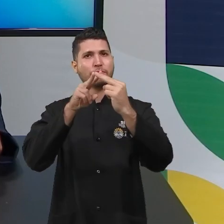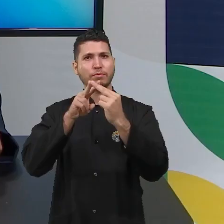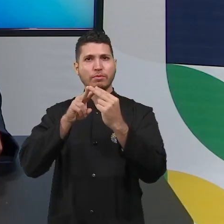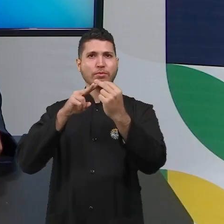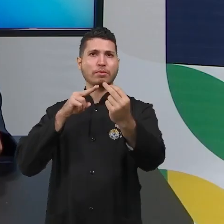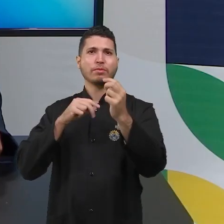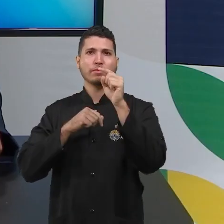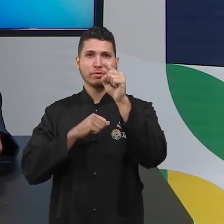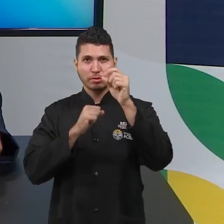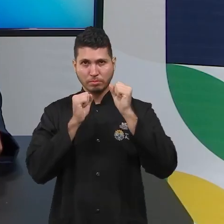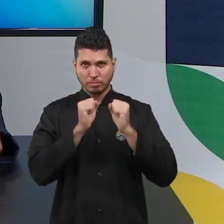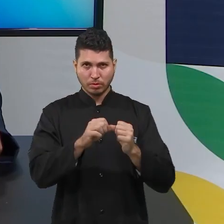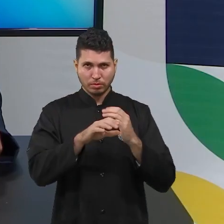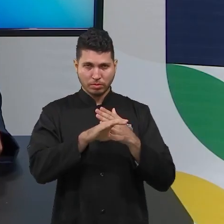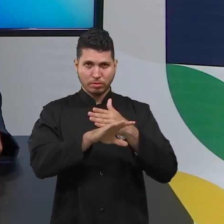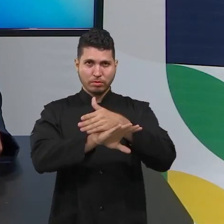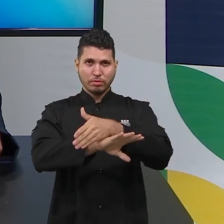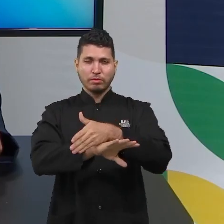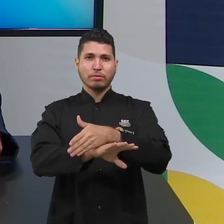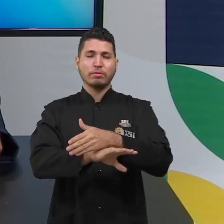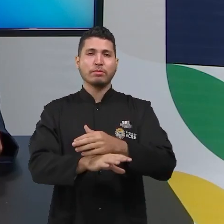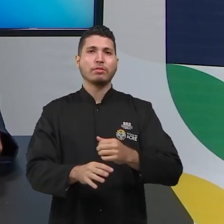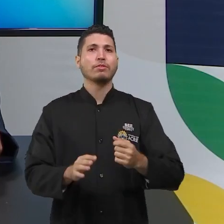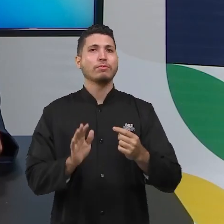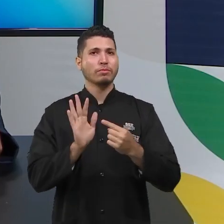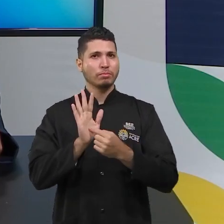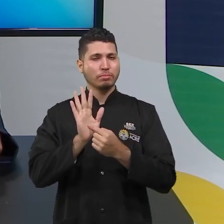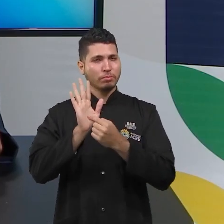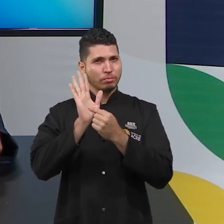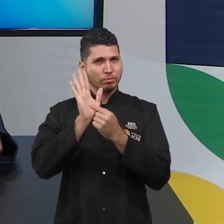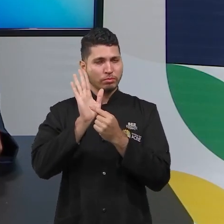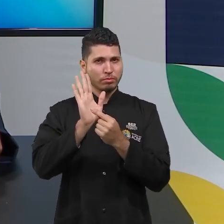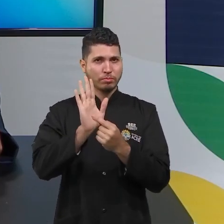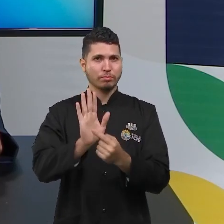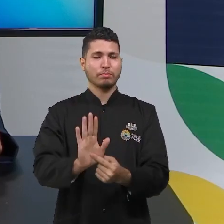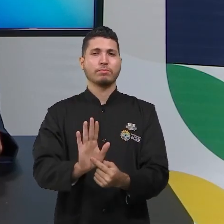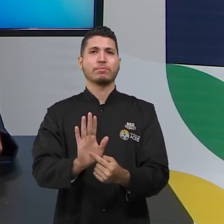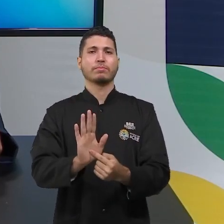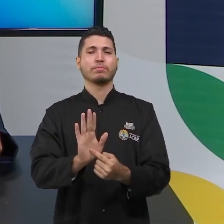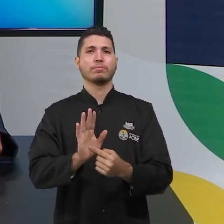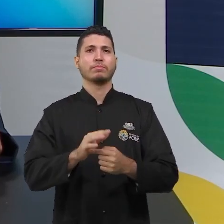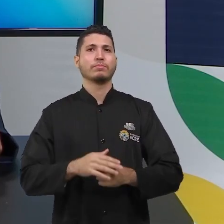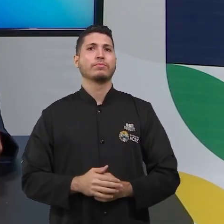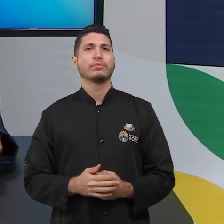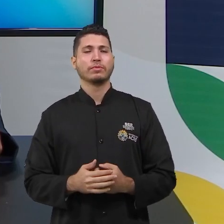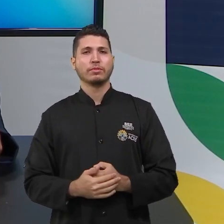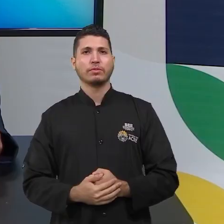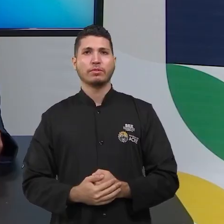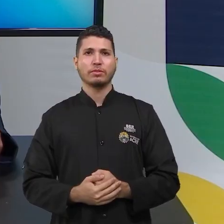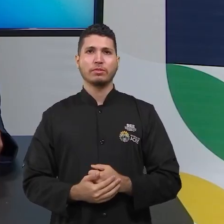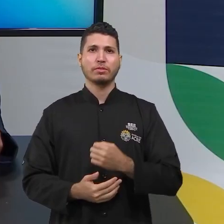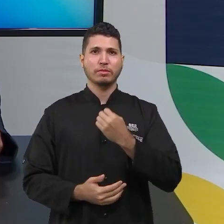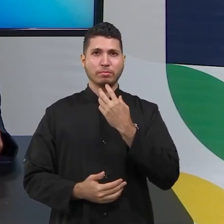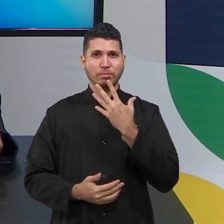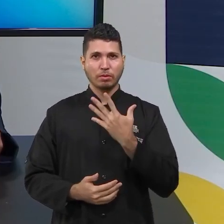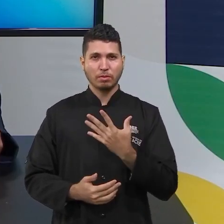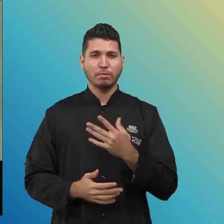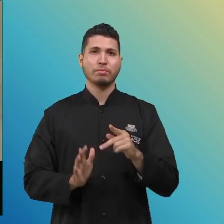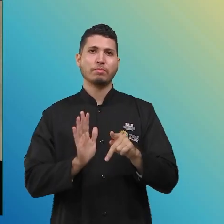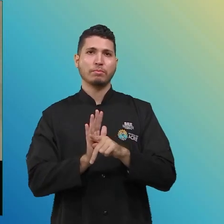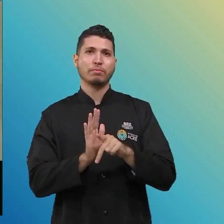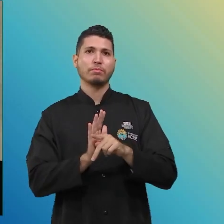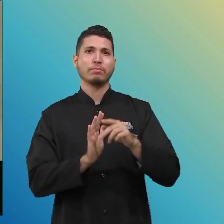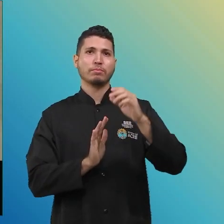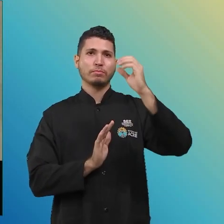história, ou da história de um lugar, de uma determinada ocasião, e que pode enriquecer o nosso conhecimento. Vamos